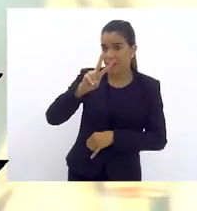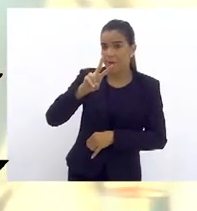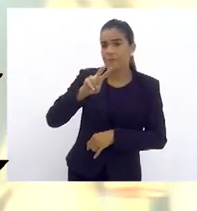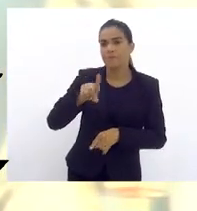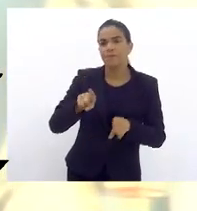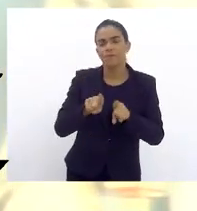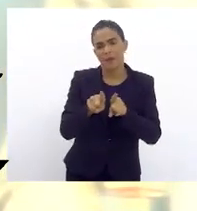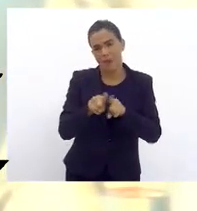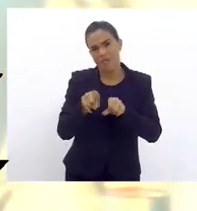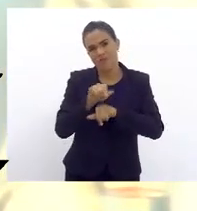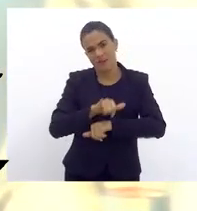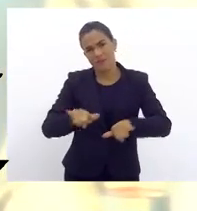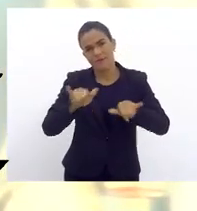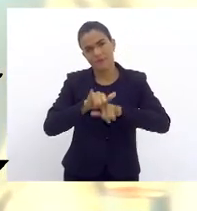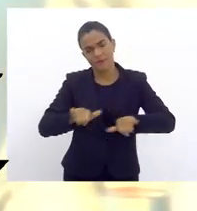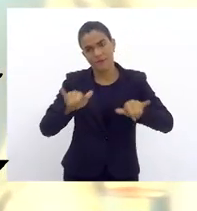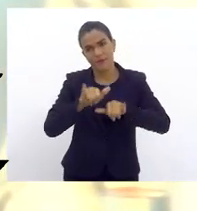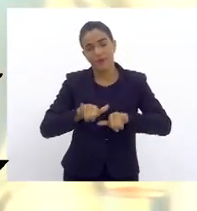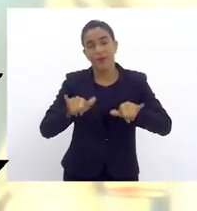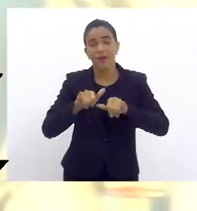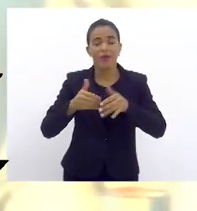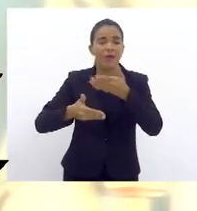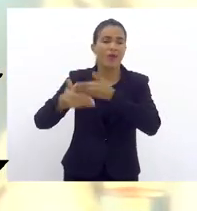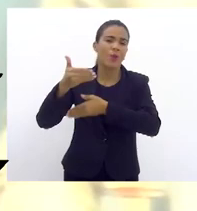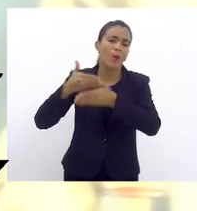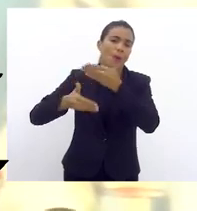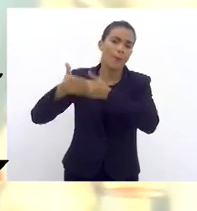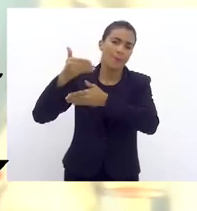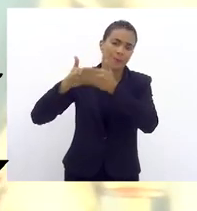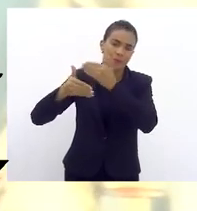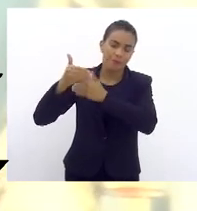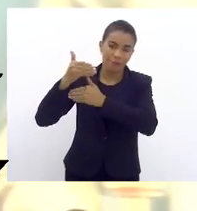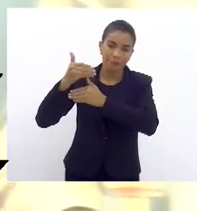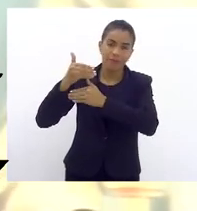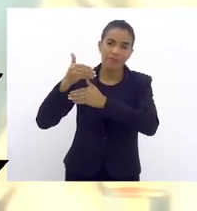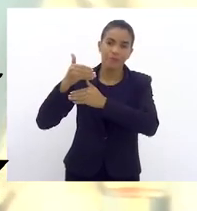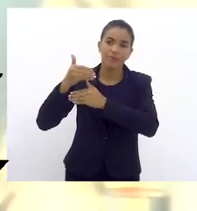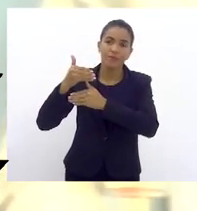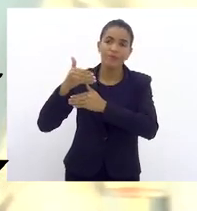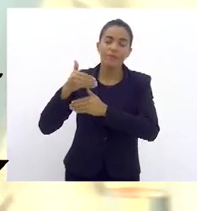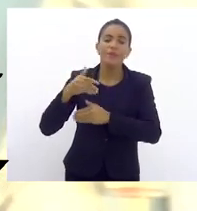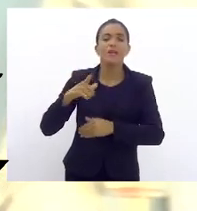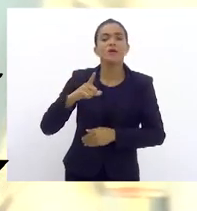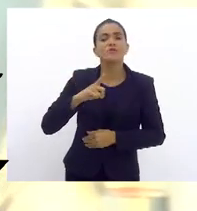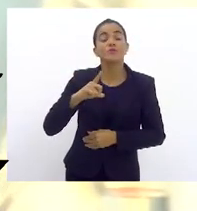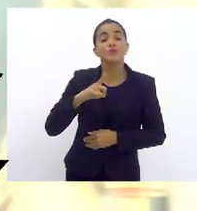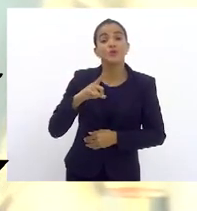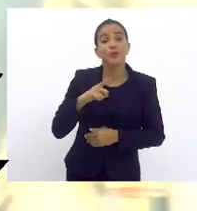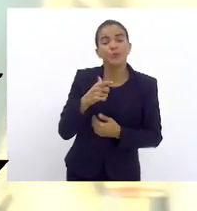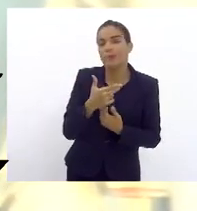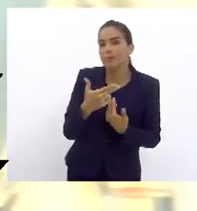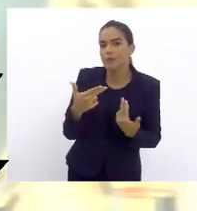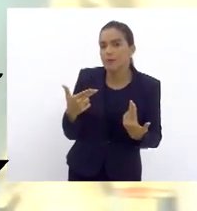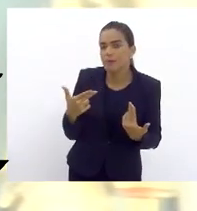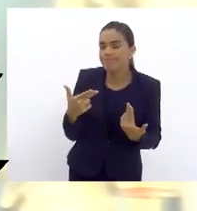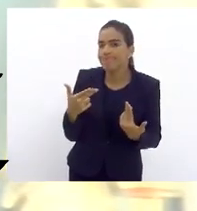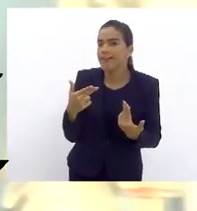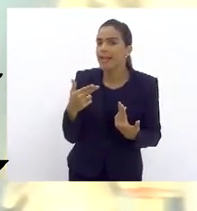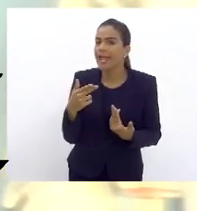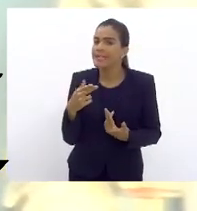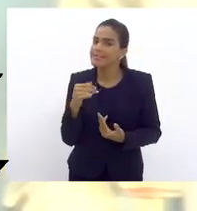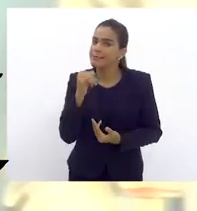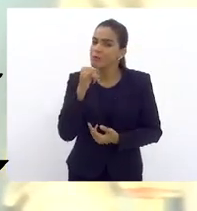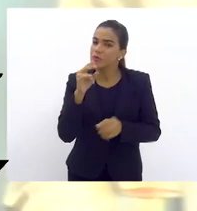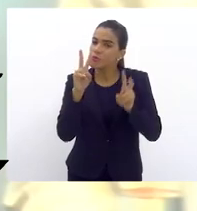tratar de divulgar aqui que no passado havia uma coisa que se usava a questão